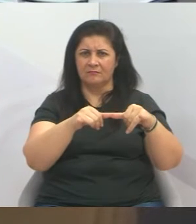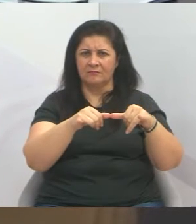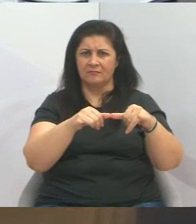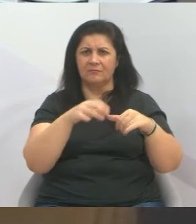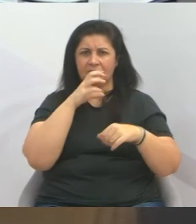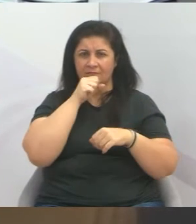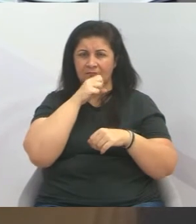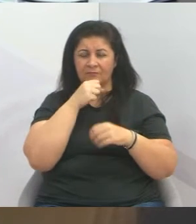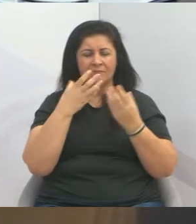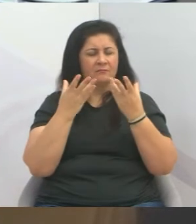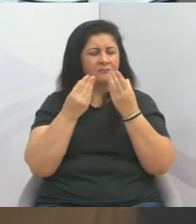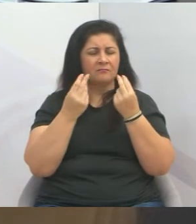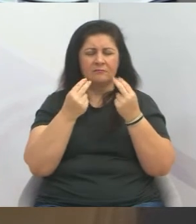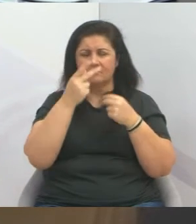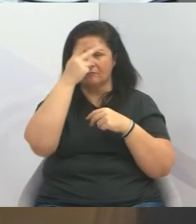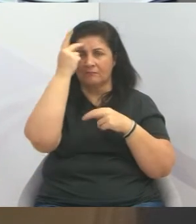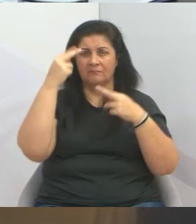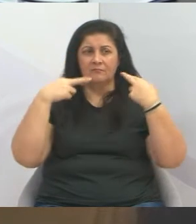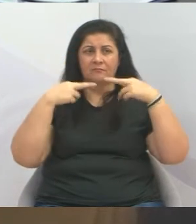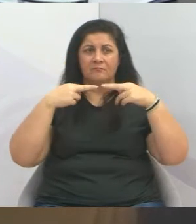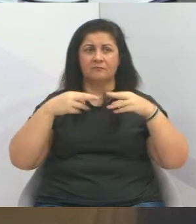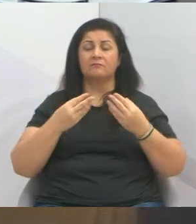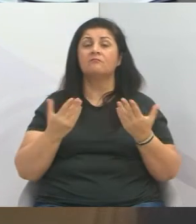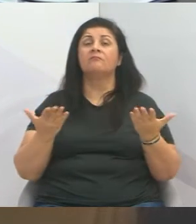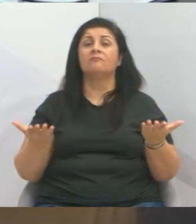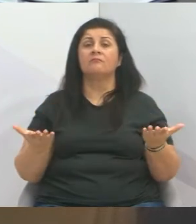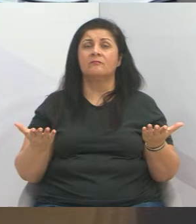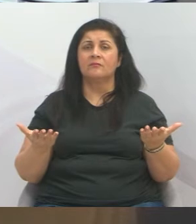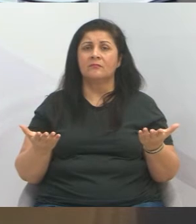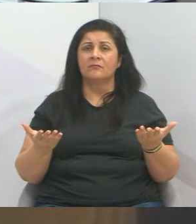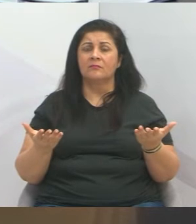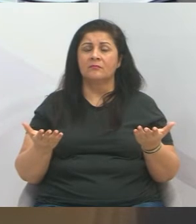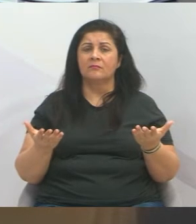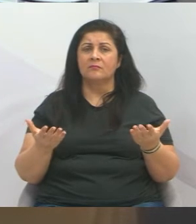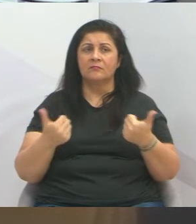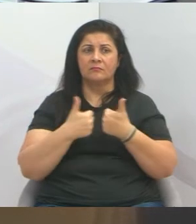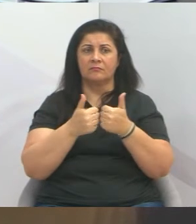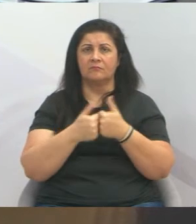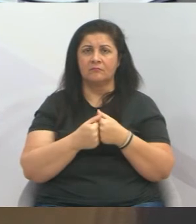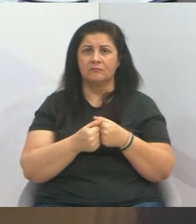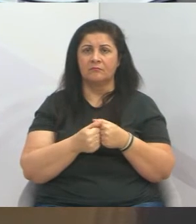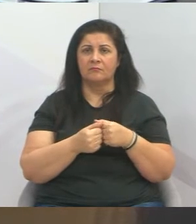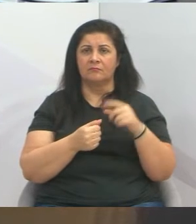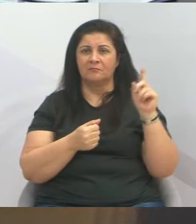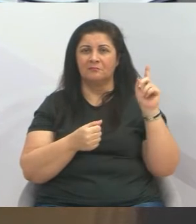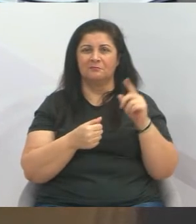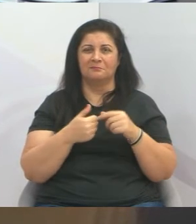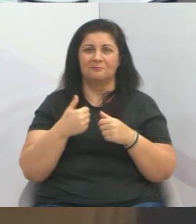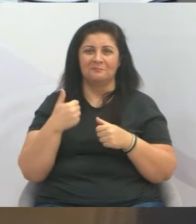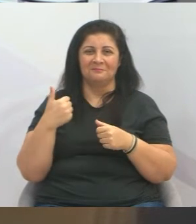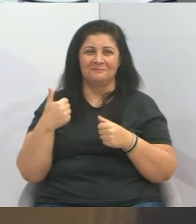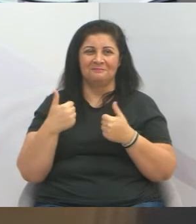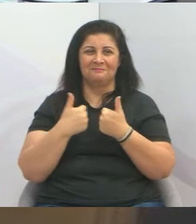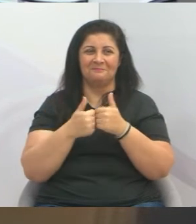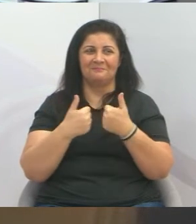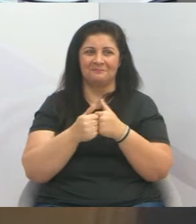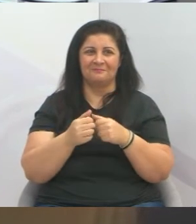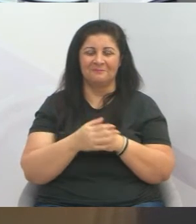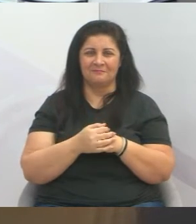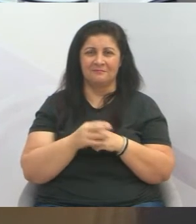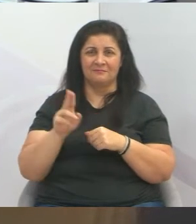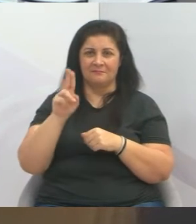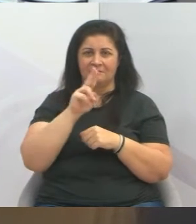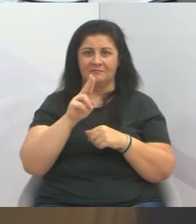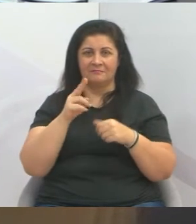sábado muita gente reclamando o vereador Olha a situação do ônibus para eu também tenho de ônibus Passeando de ônibus